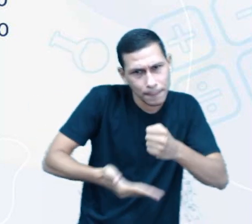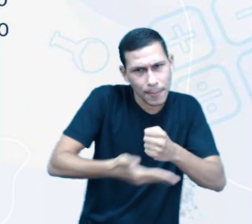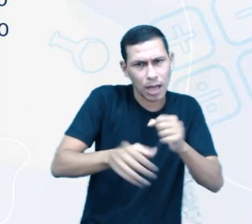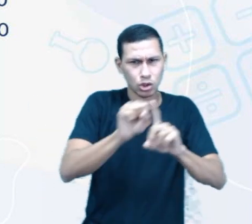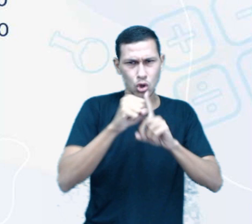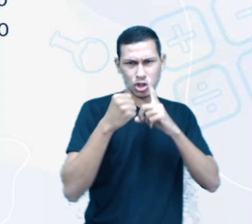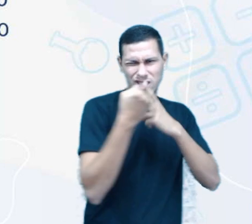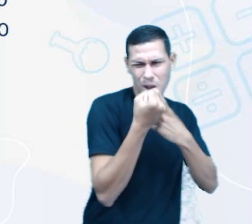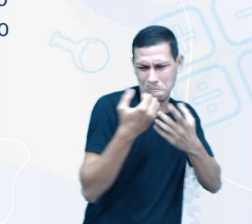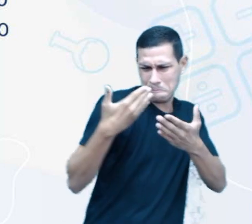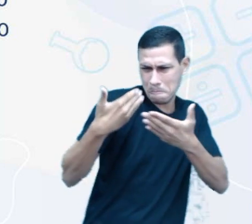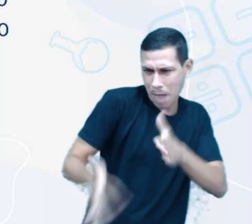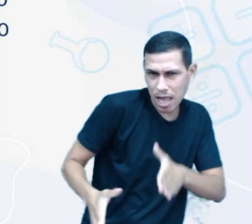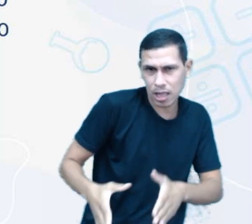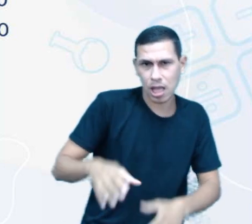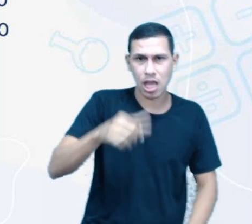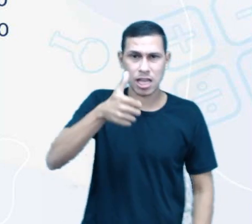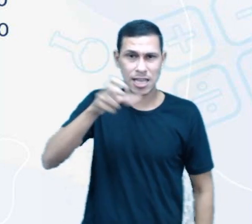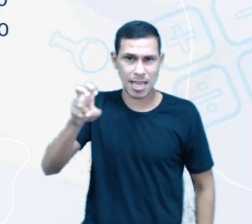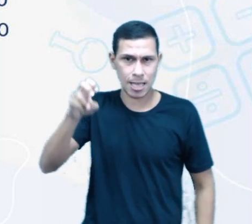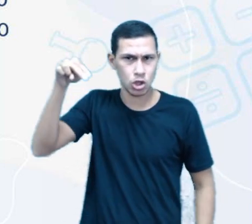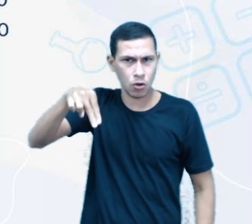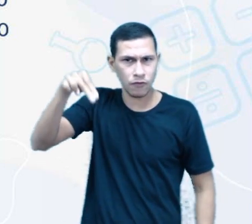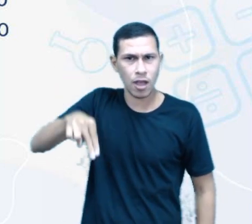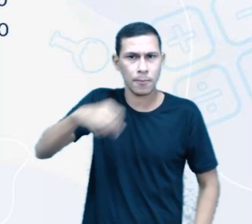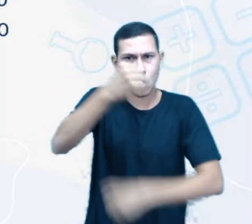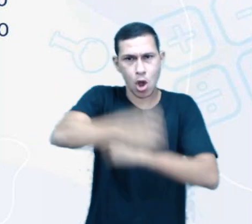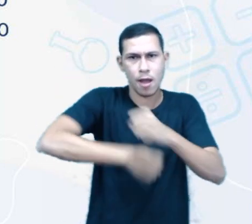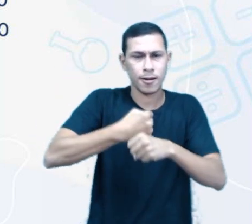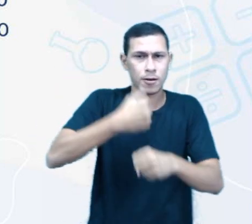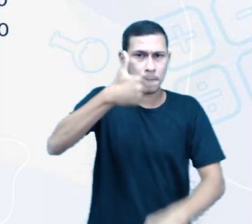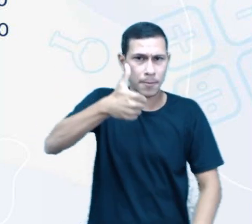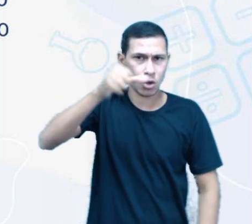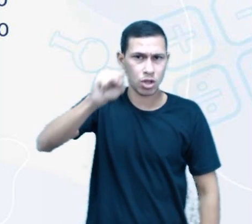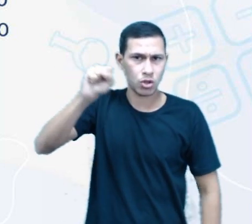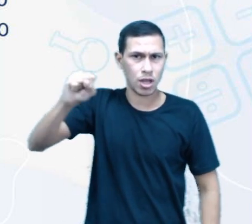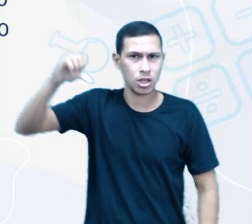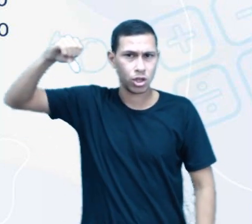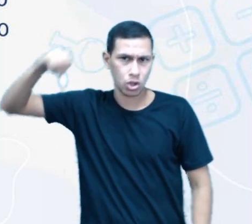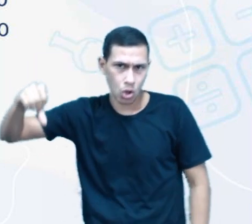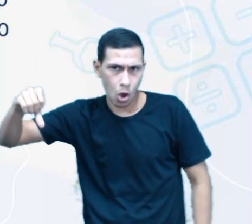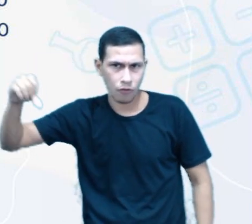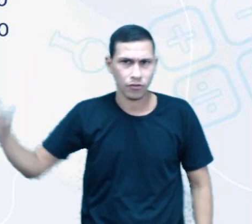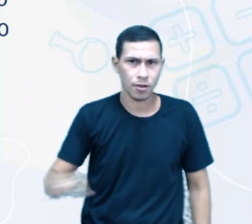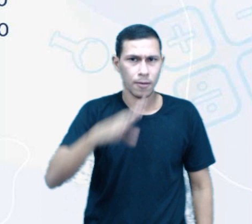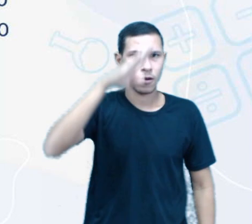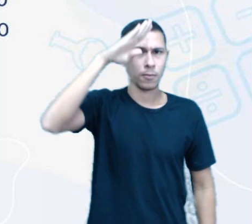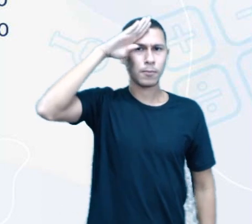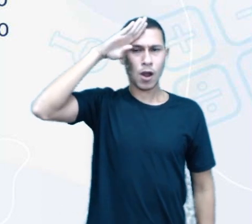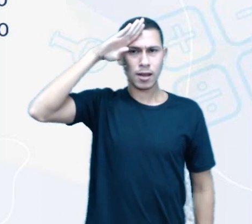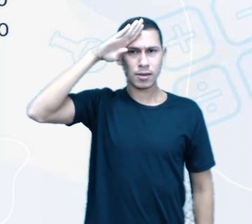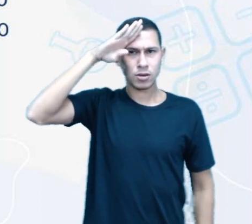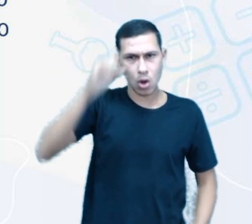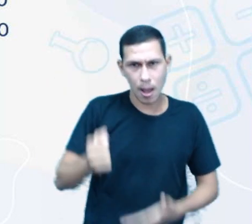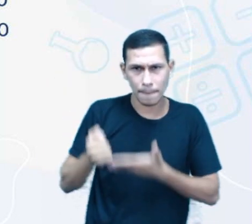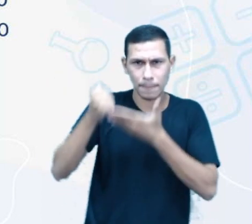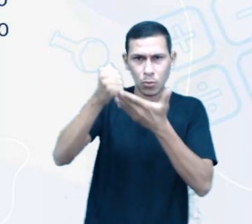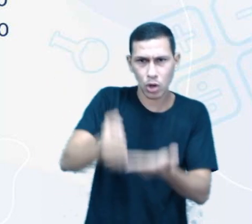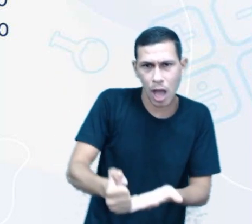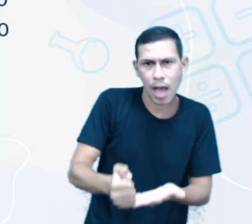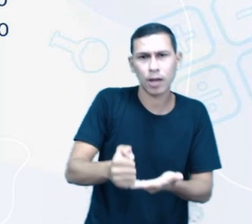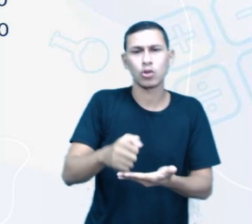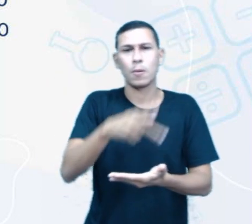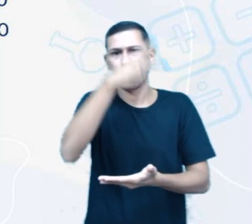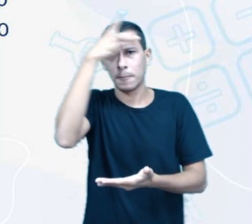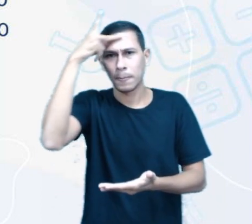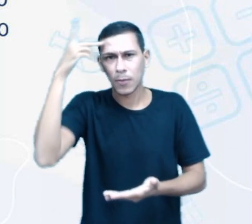em 15 de novembro de 1889, os oficiais do exército, apoiados pela aristocracia do café e por setores